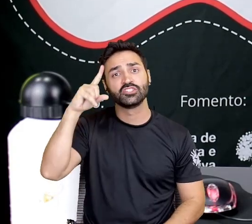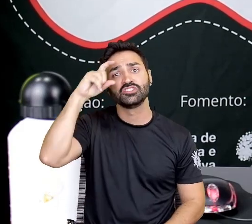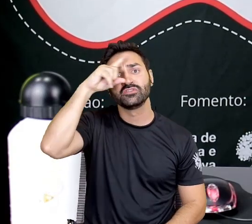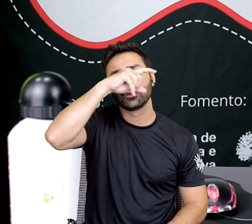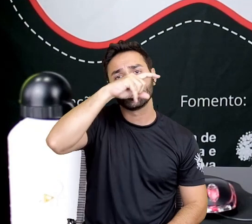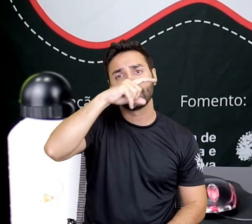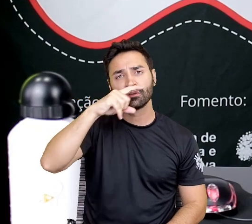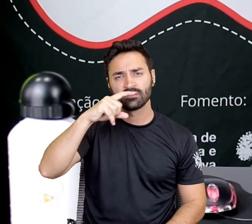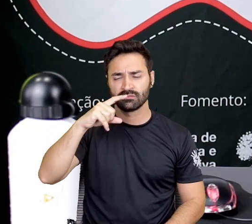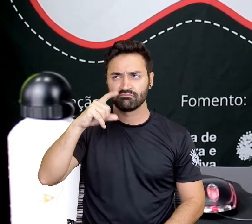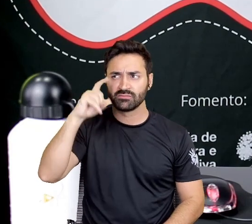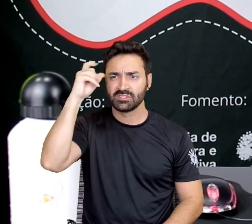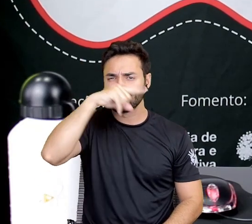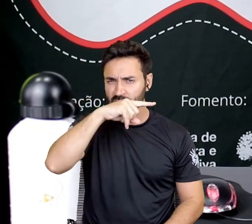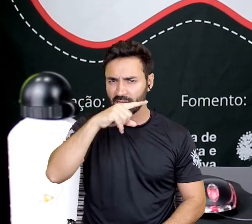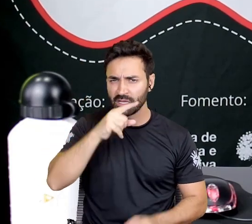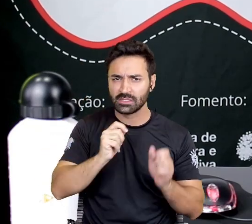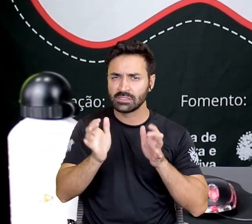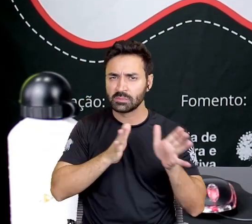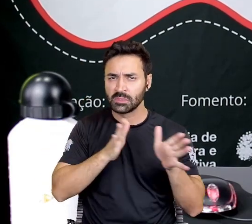dificuldade? Só na acessibilidade?